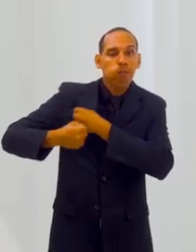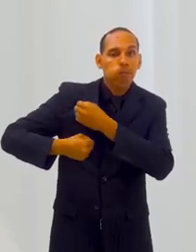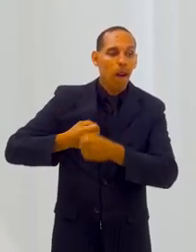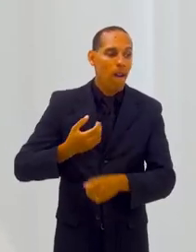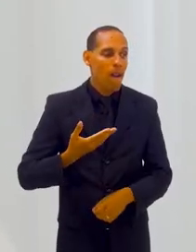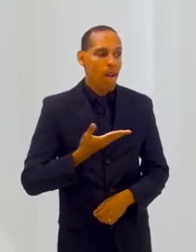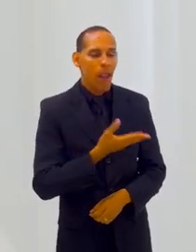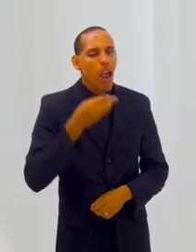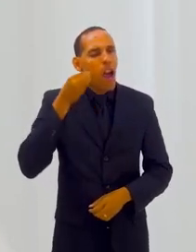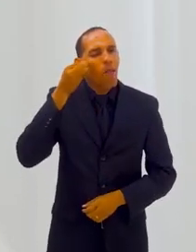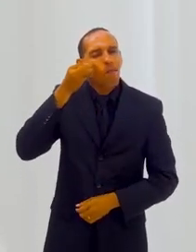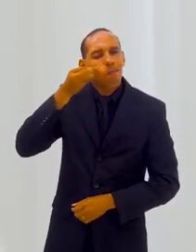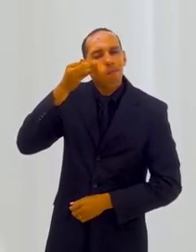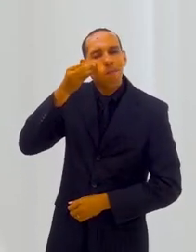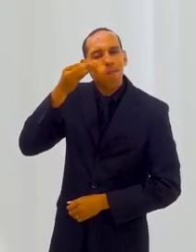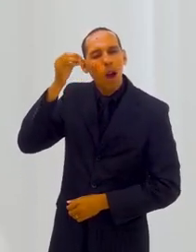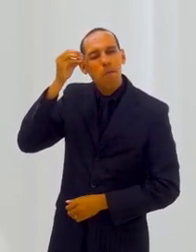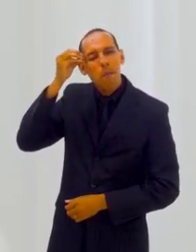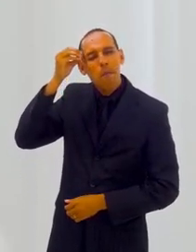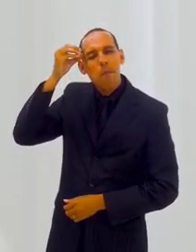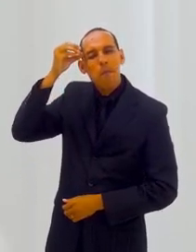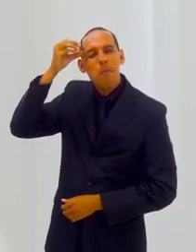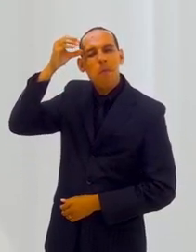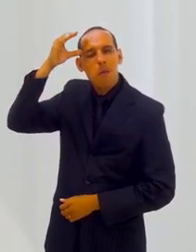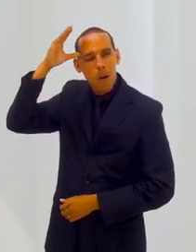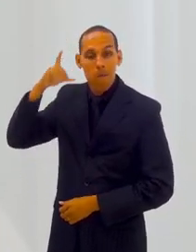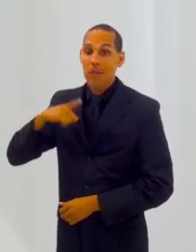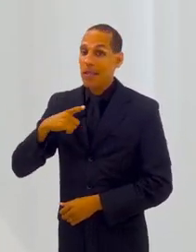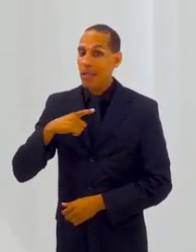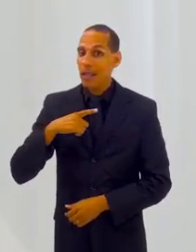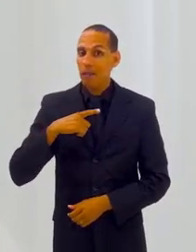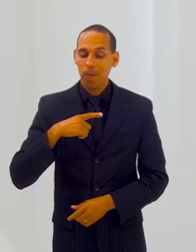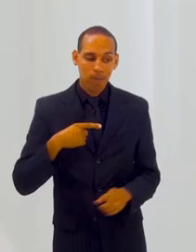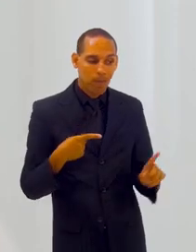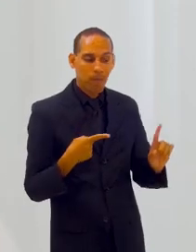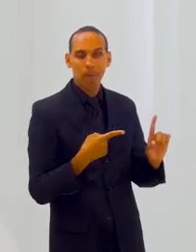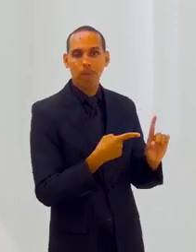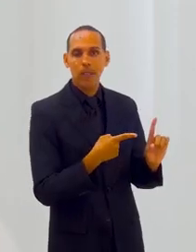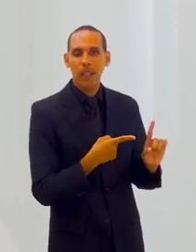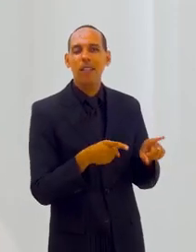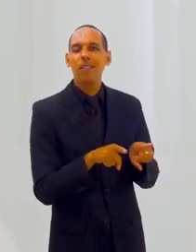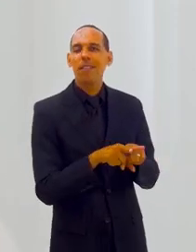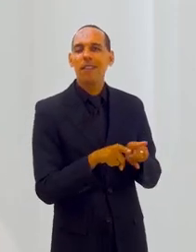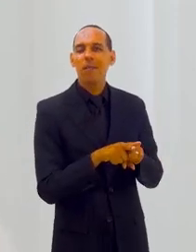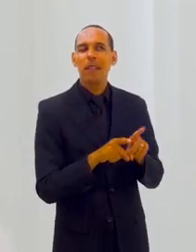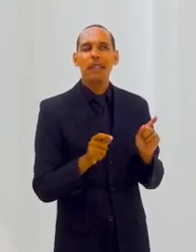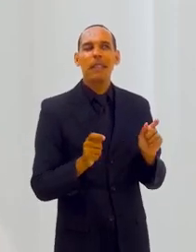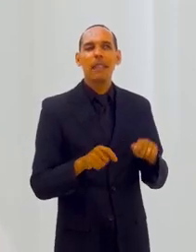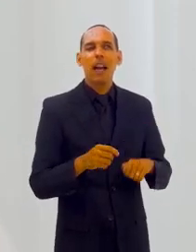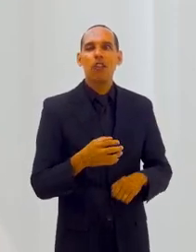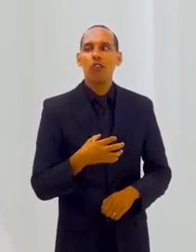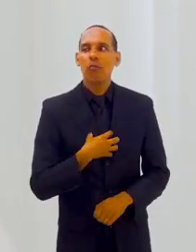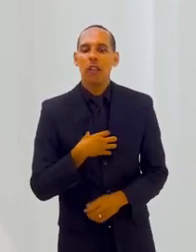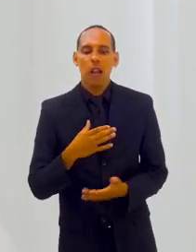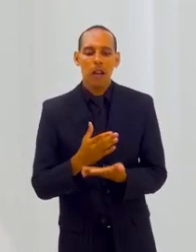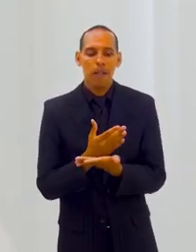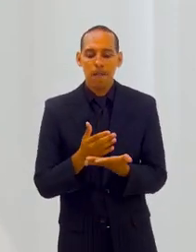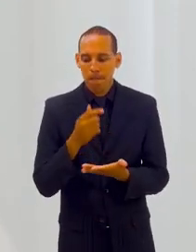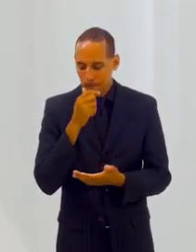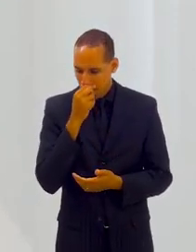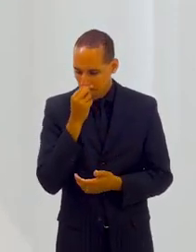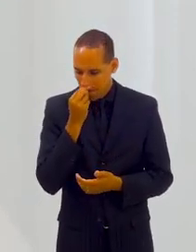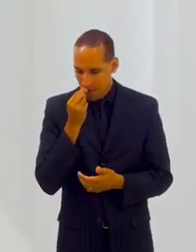vai adquirindo uma experiência, vai estabelecendo uma forma